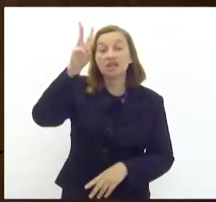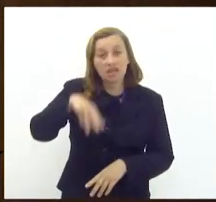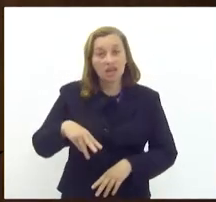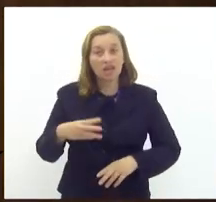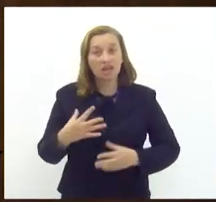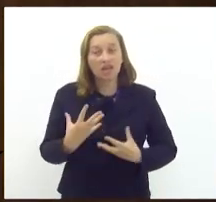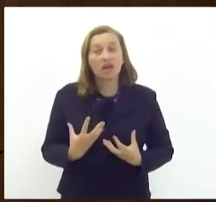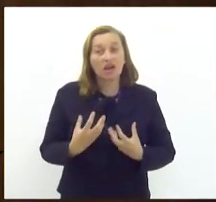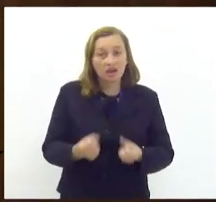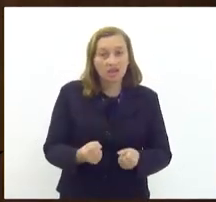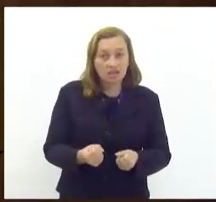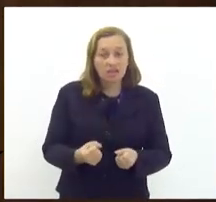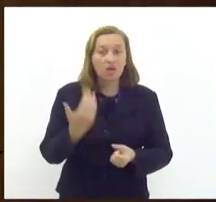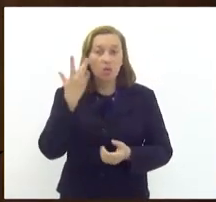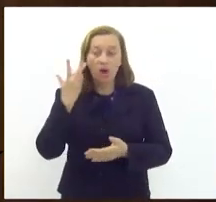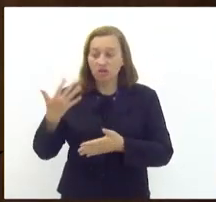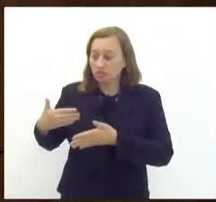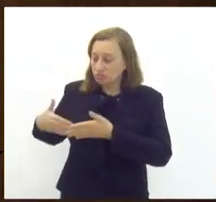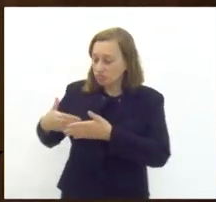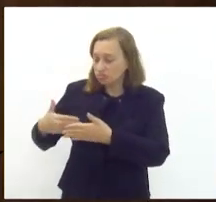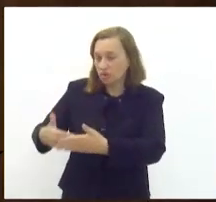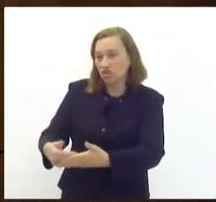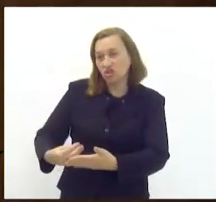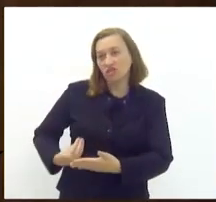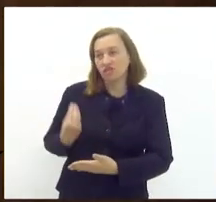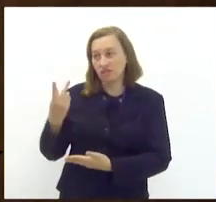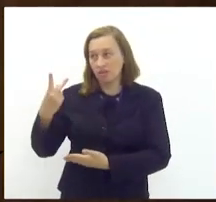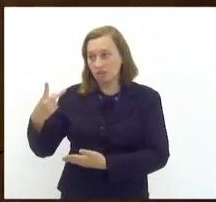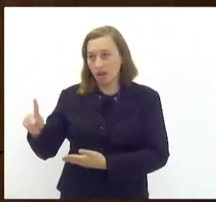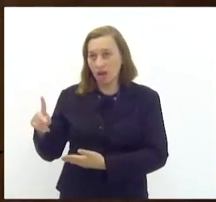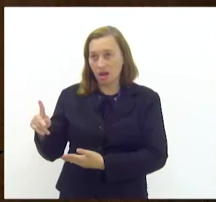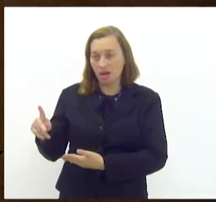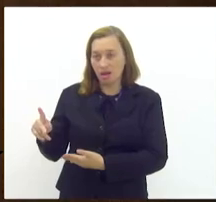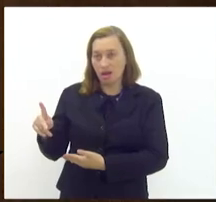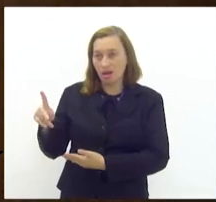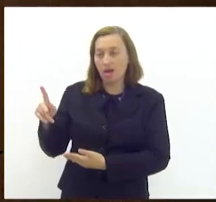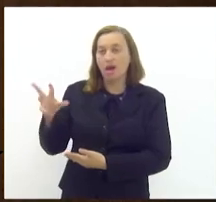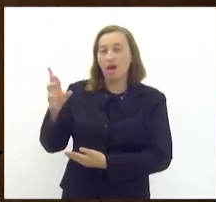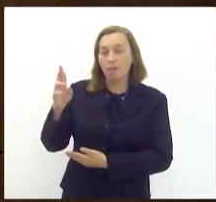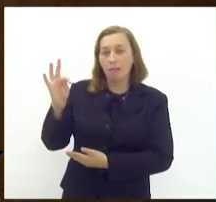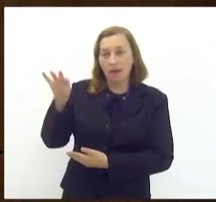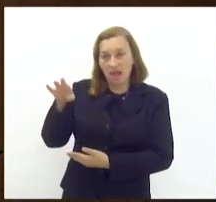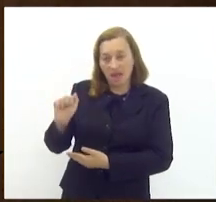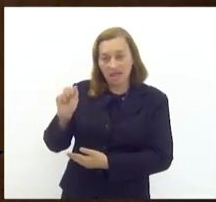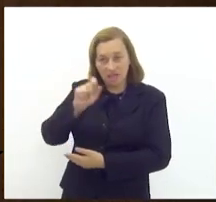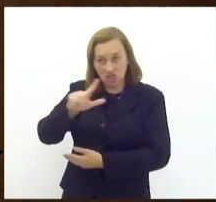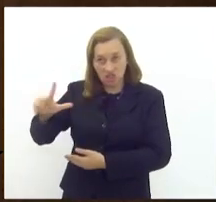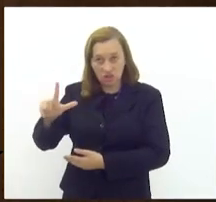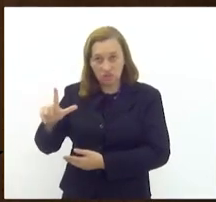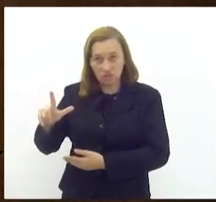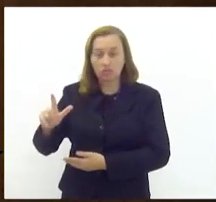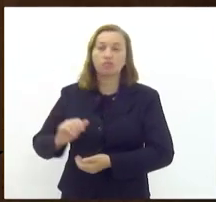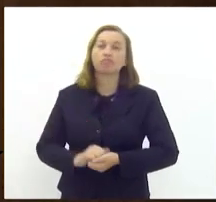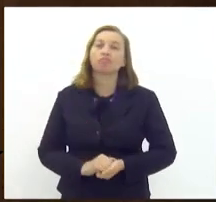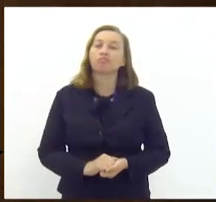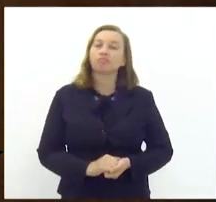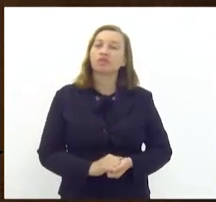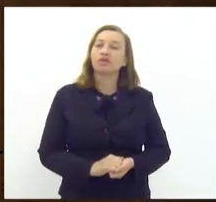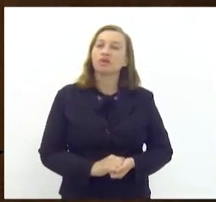a trajetória da Preta Gil só merece sob todos os aspectos